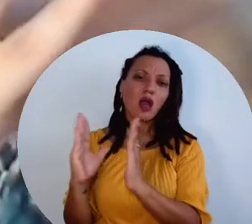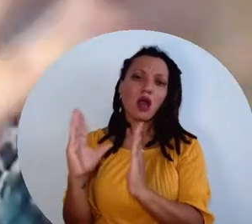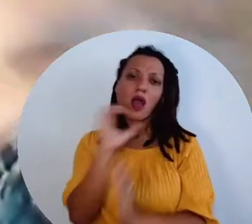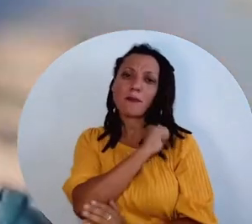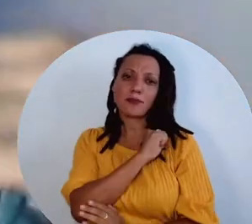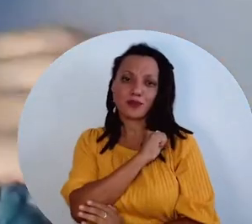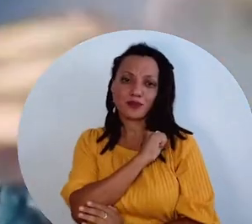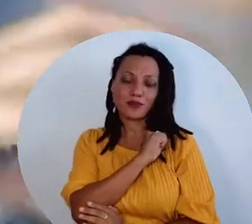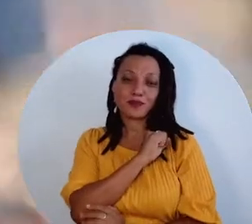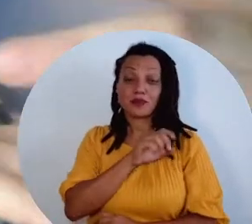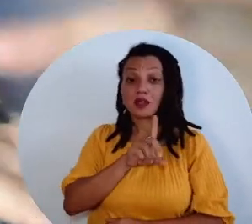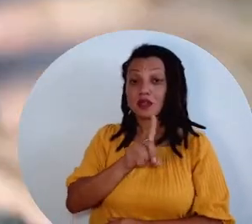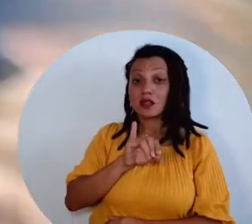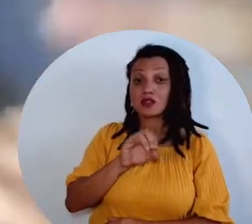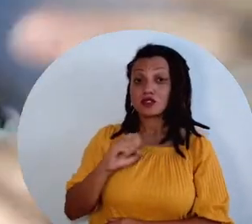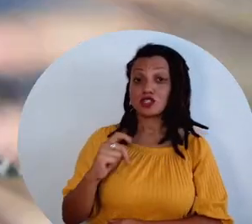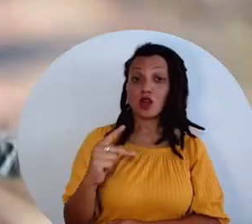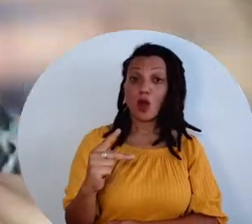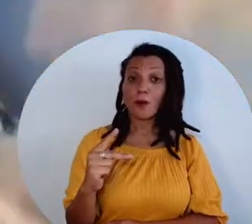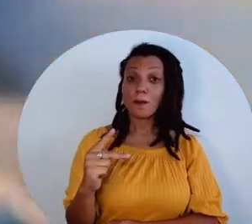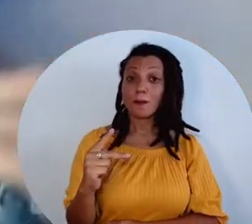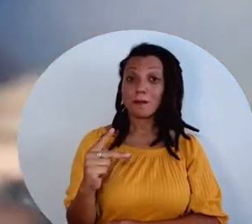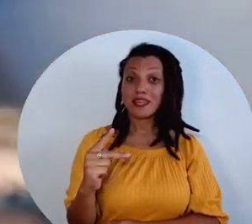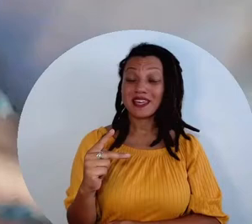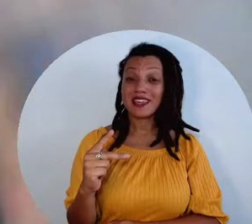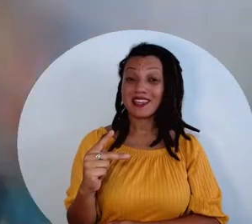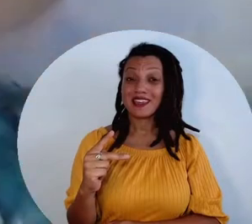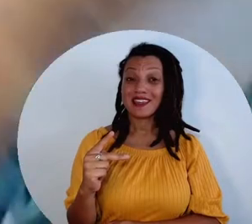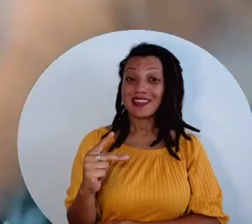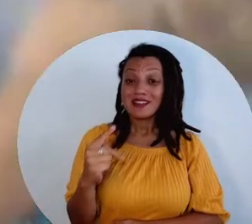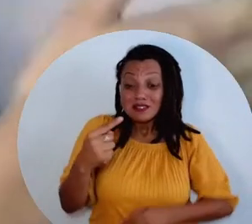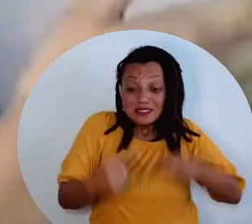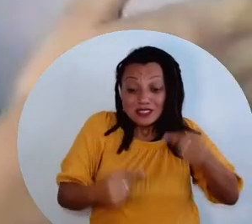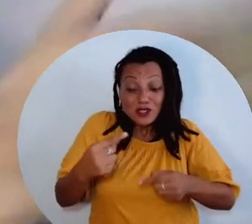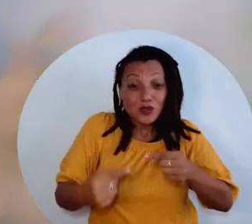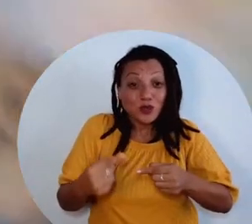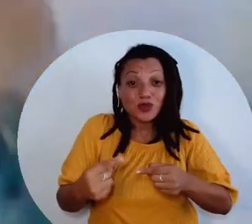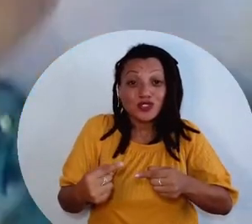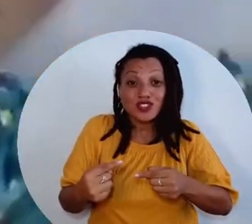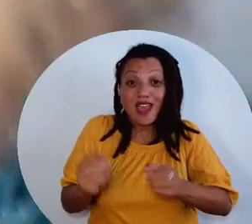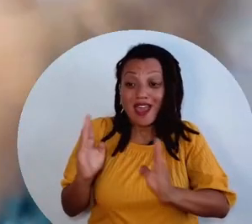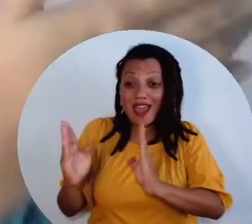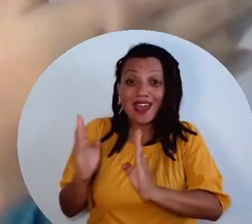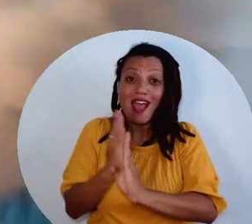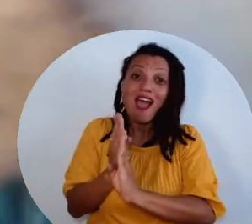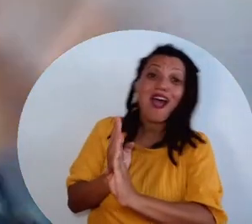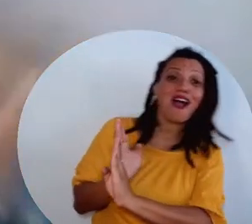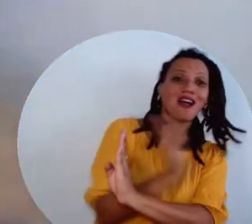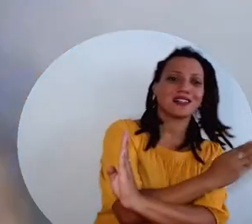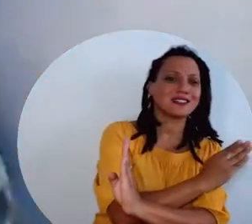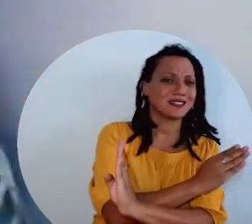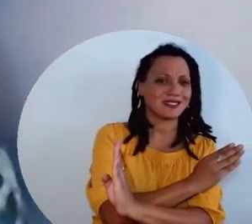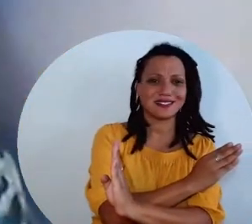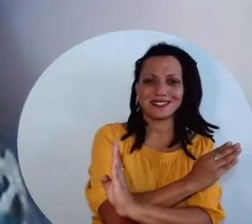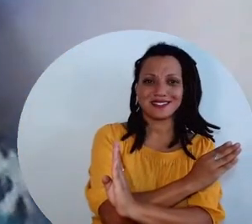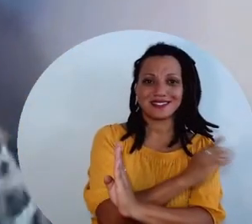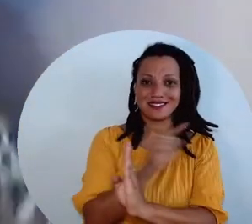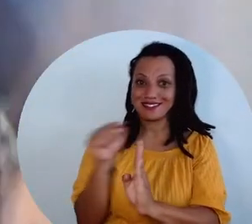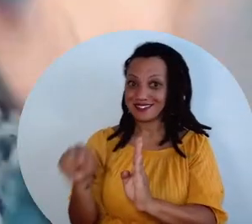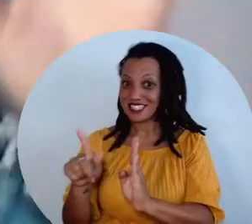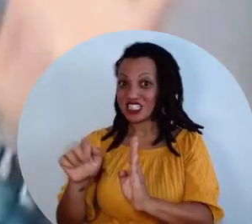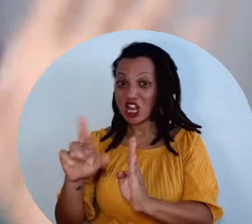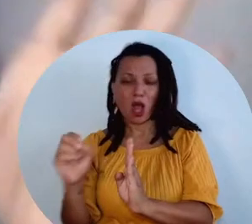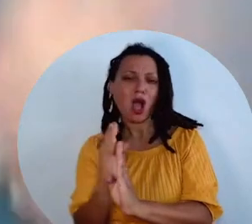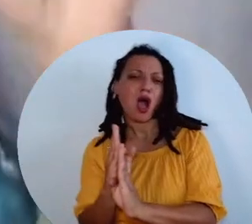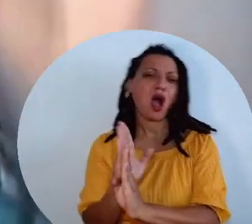né? Então, veja, Diop está falando de um momento anterior a isso, bem anterior a isso. Ele está falando de um momento em